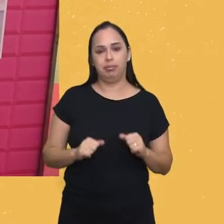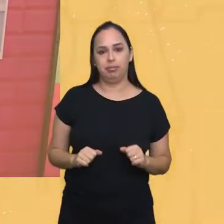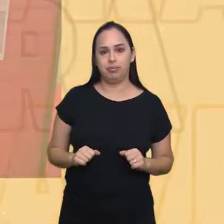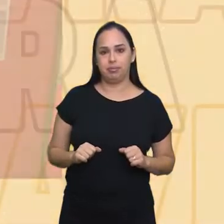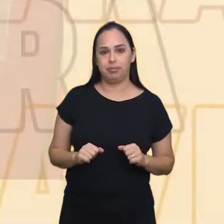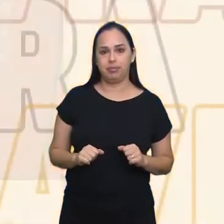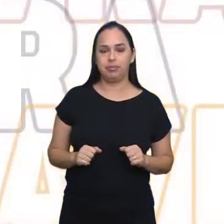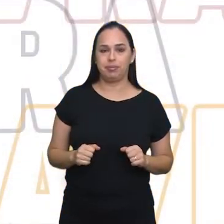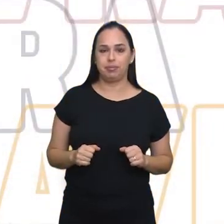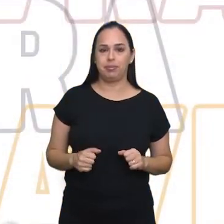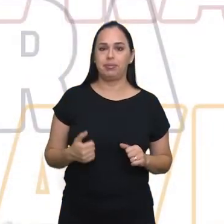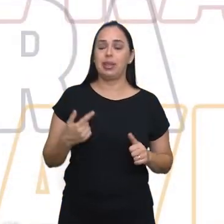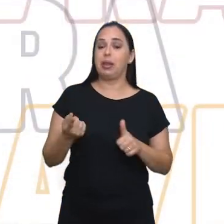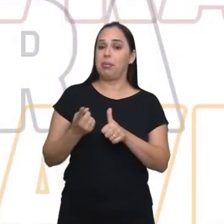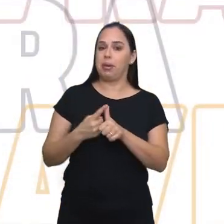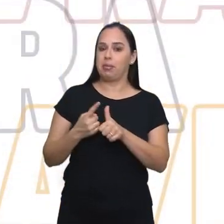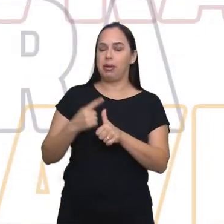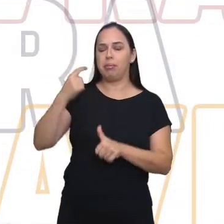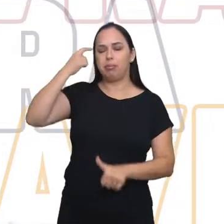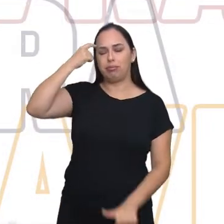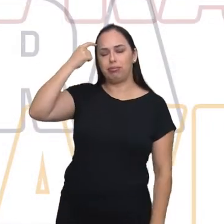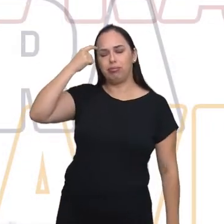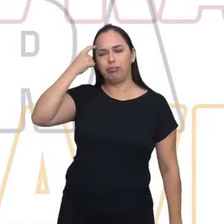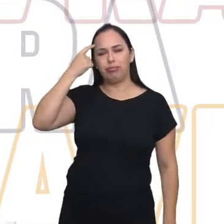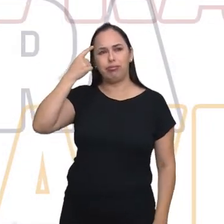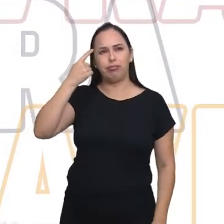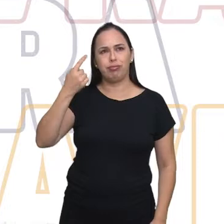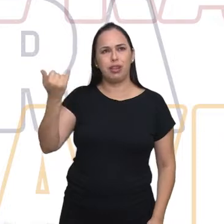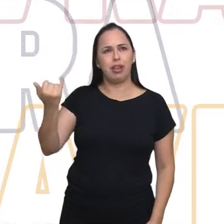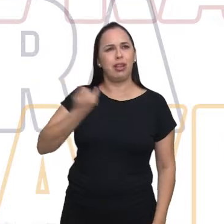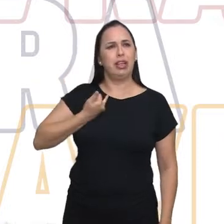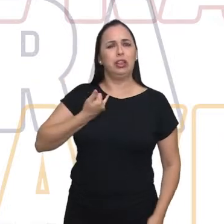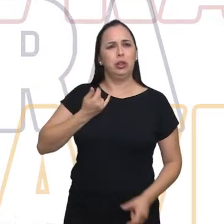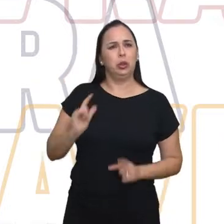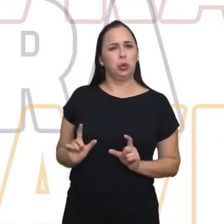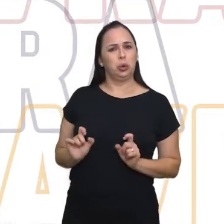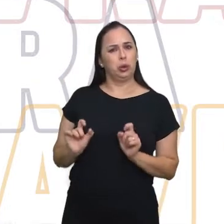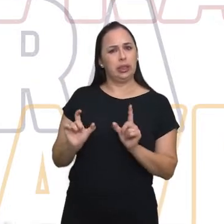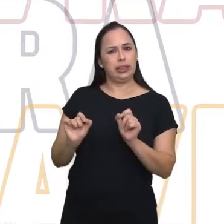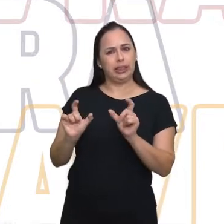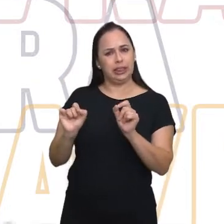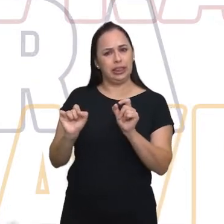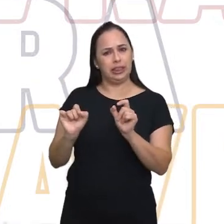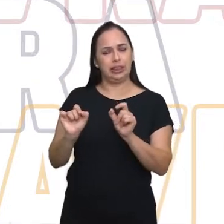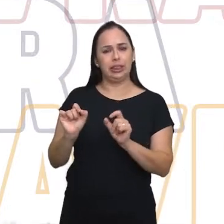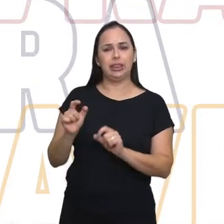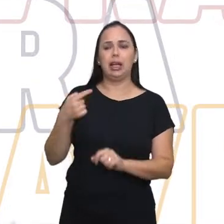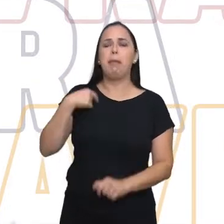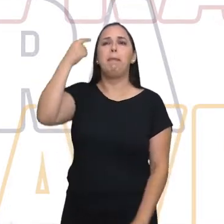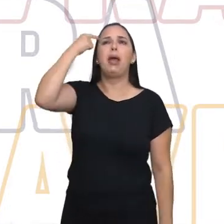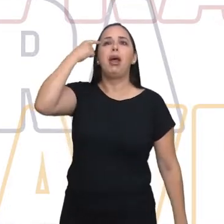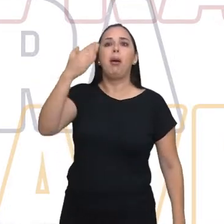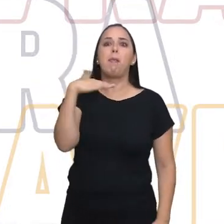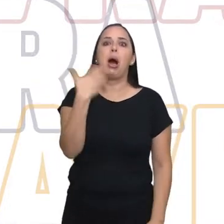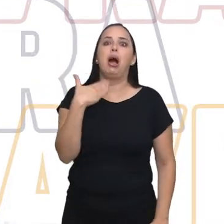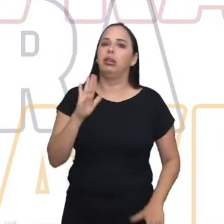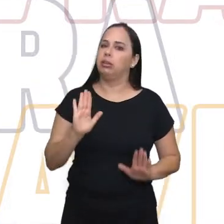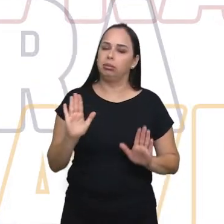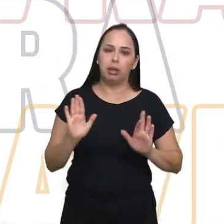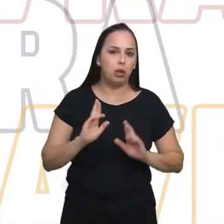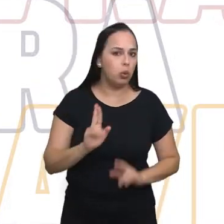esse. Então, a primeira coisa que se pensa quando escuta-se a palavra câncer num diagnóstico é na morte. E não é isso,